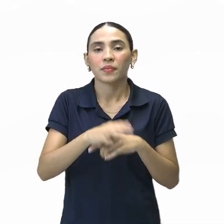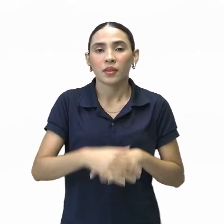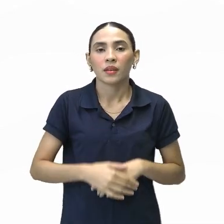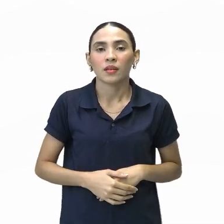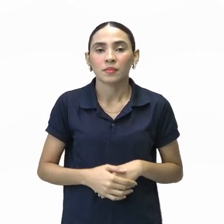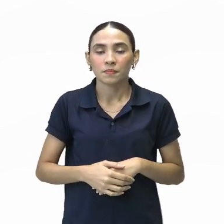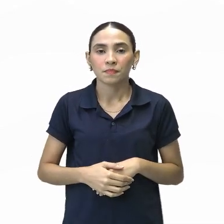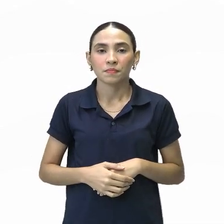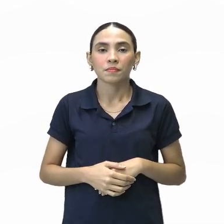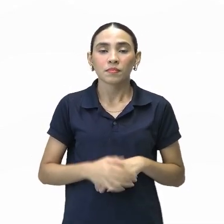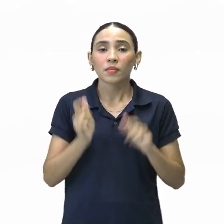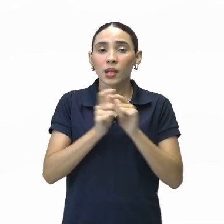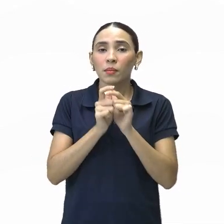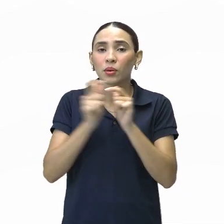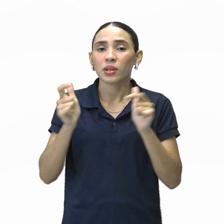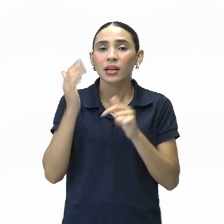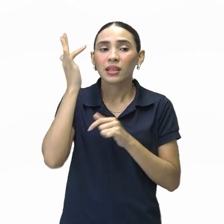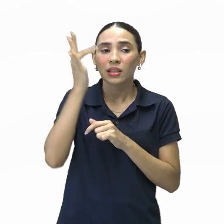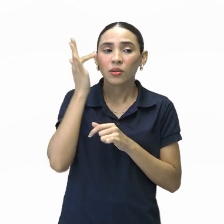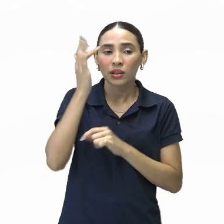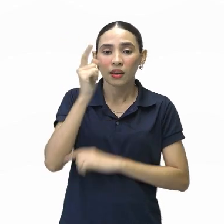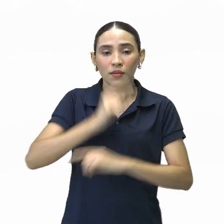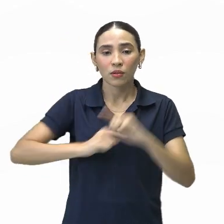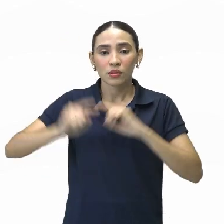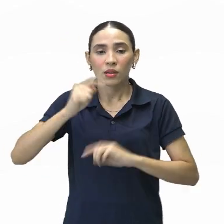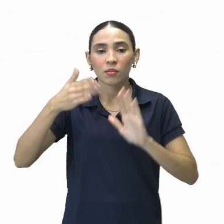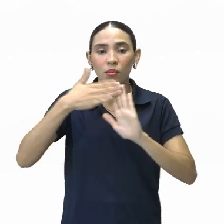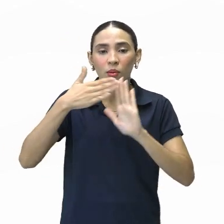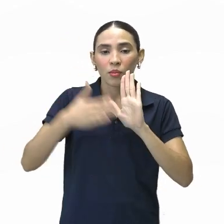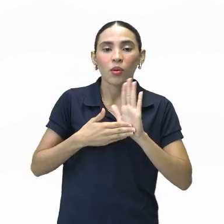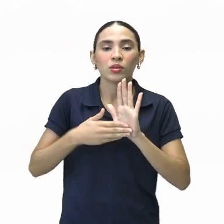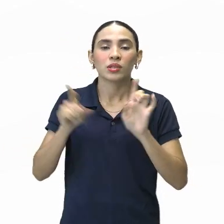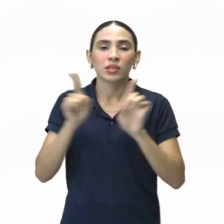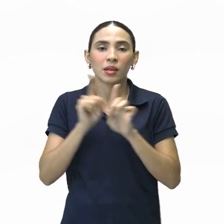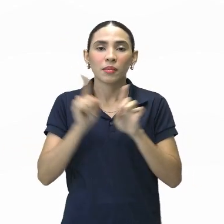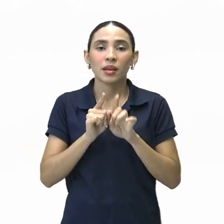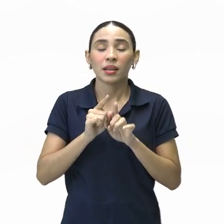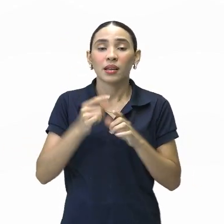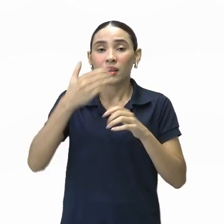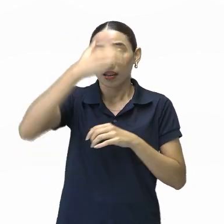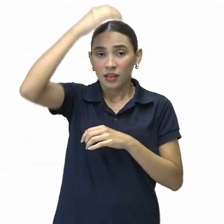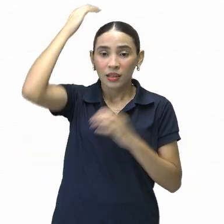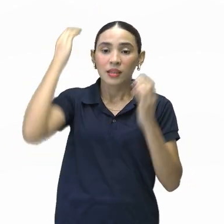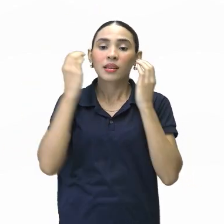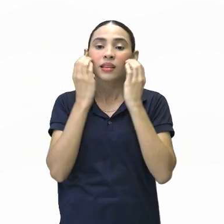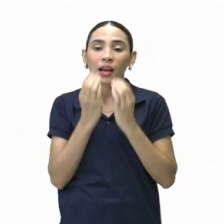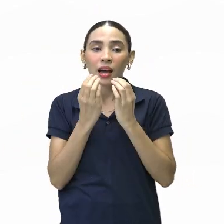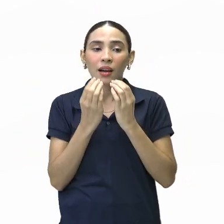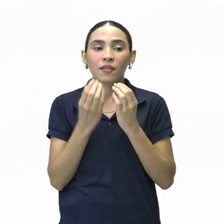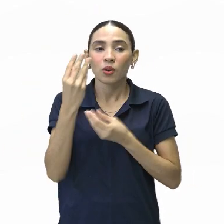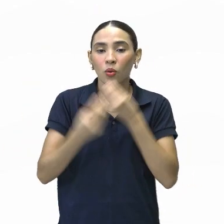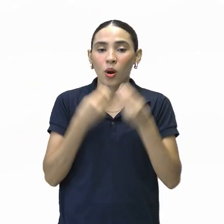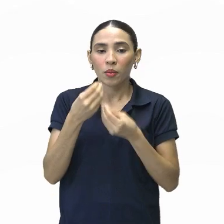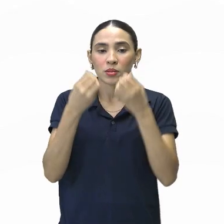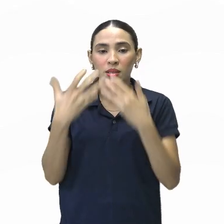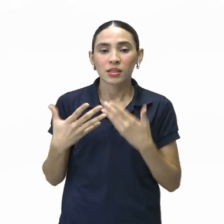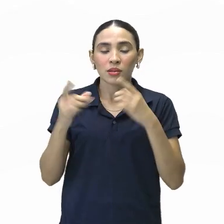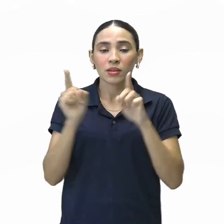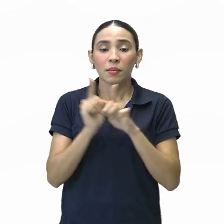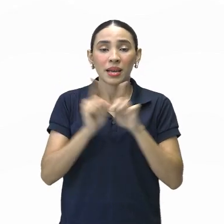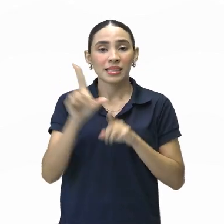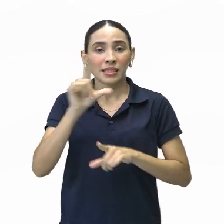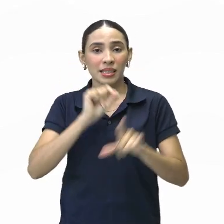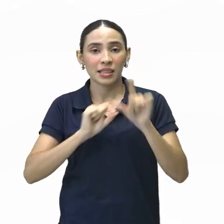parte da teoria evolutiva proposta por Darwin, através da explicação dele da